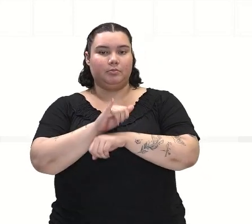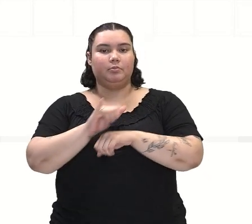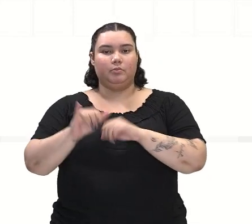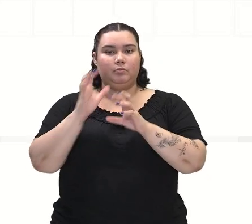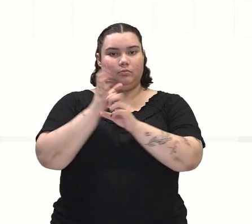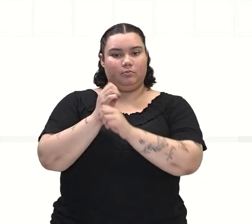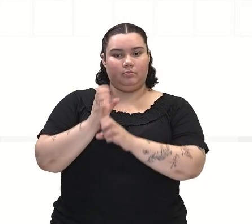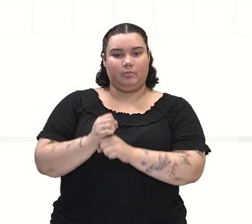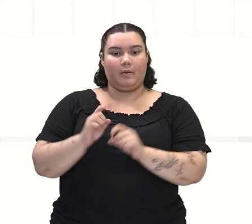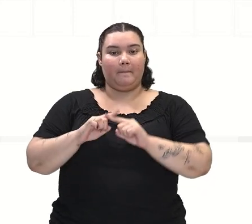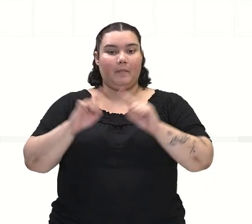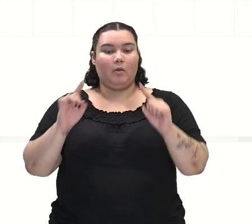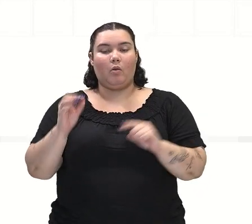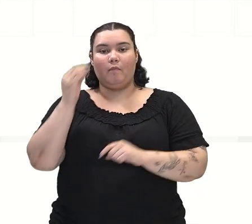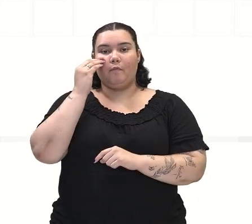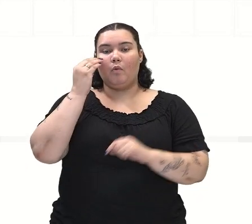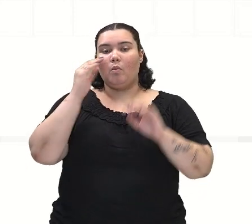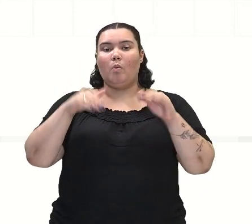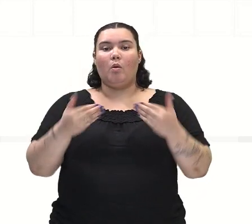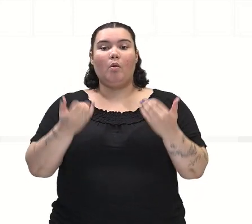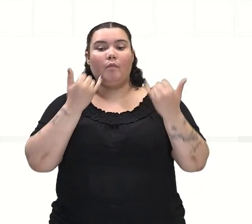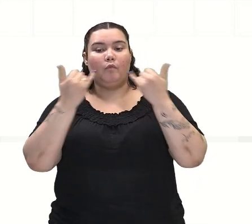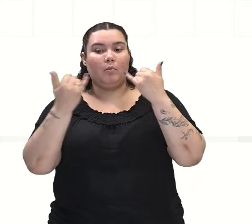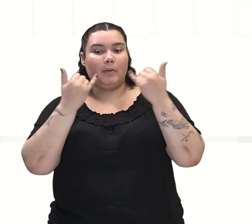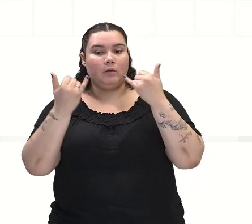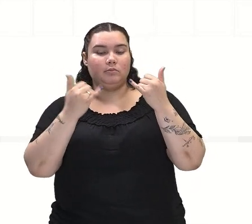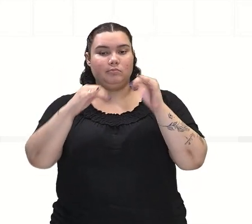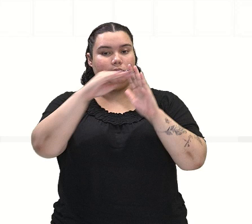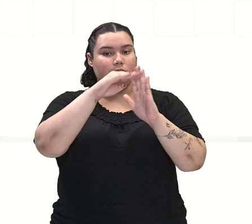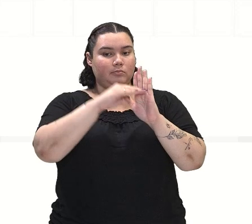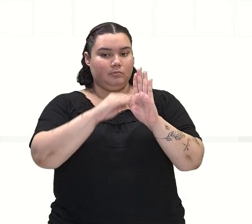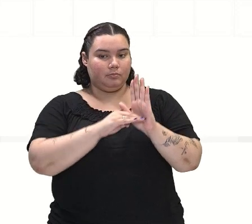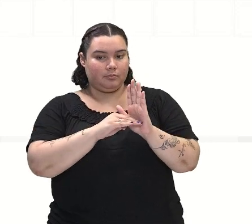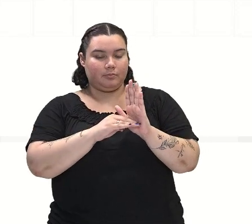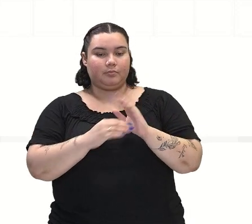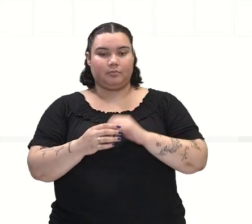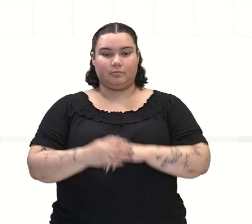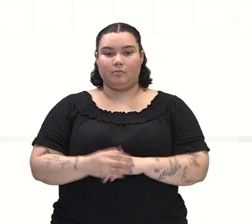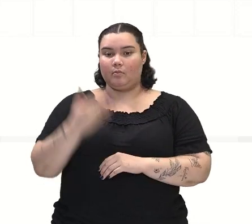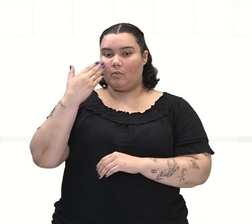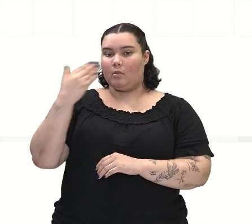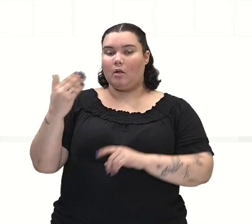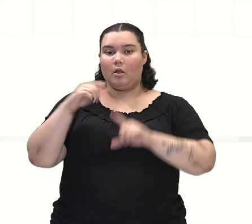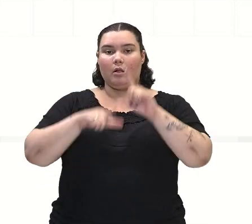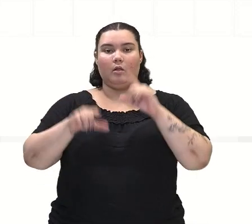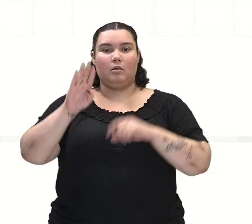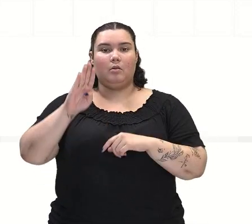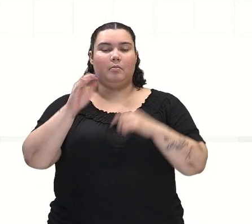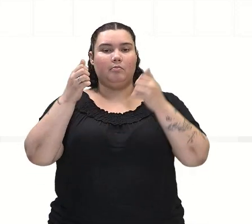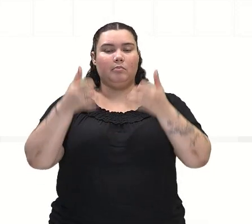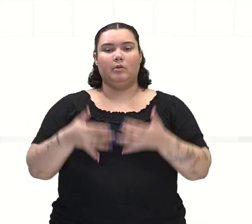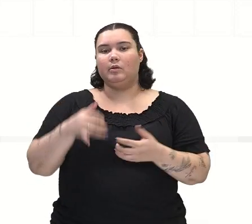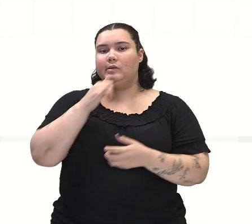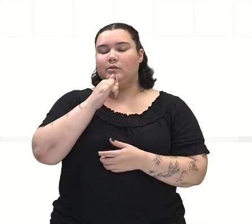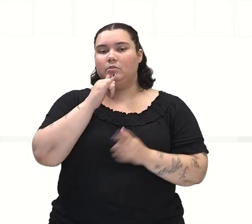ideia, mas eu vou verificar qual é a informação que ele tem. E na letra B, ele diz assim, ó,